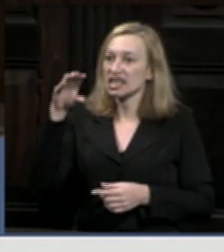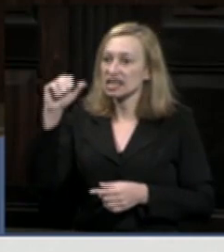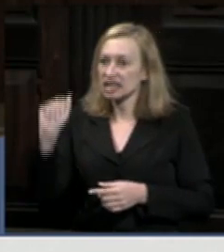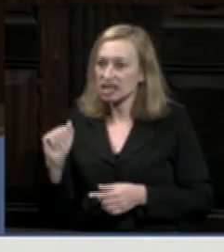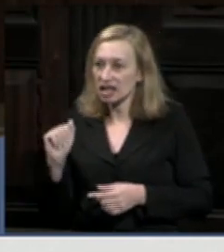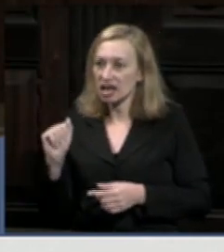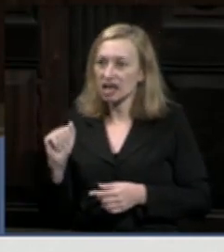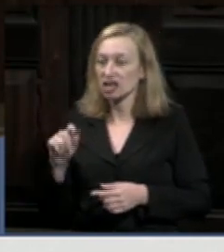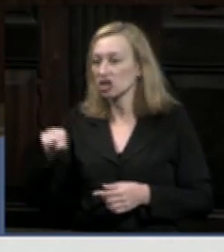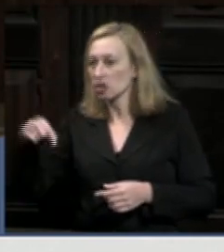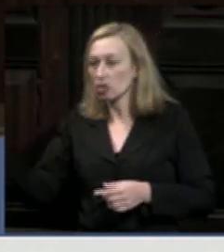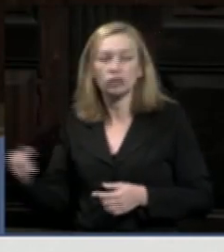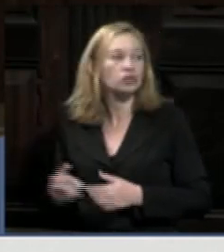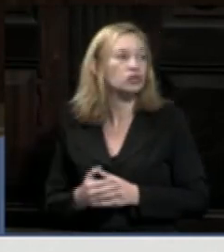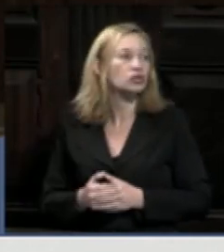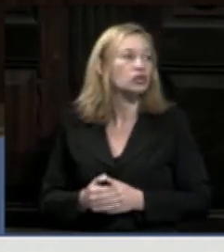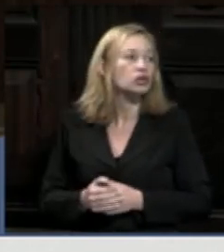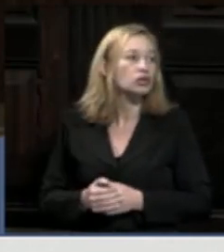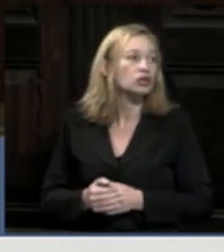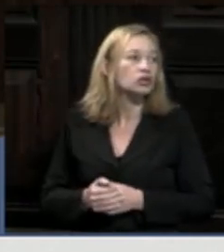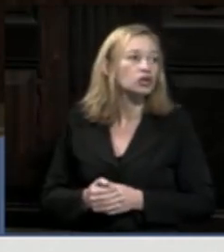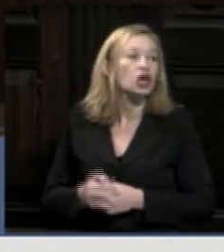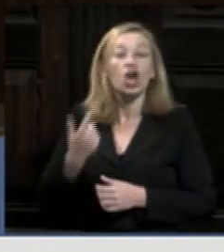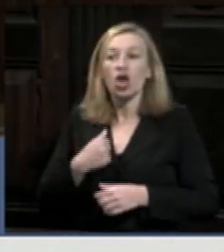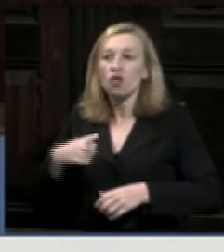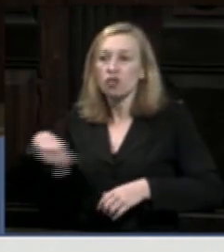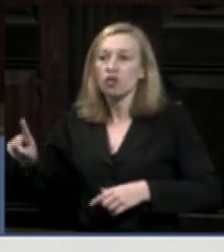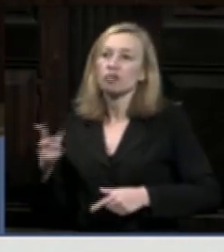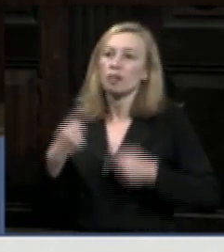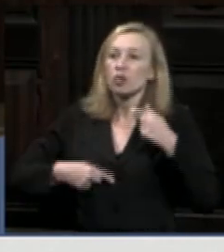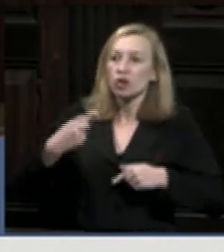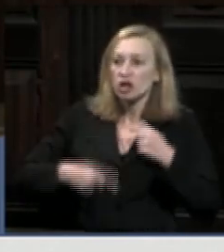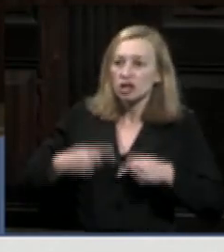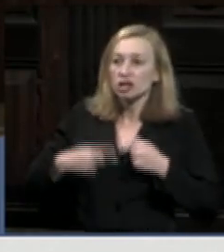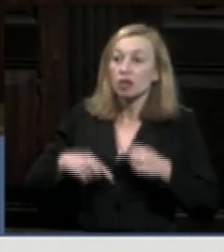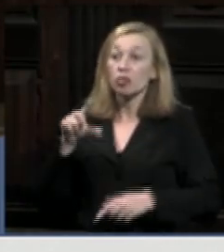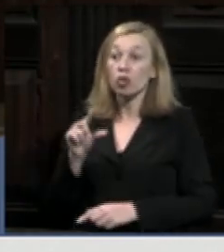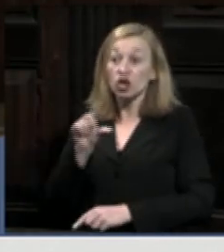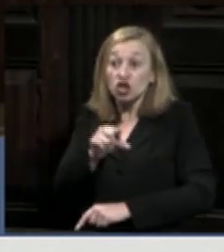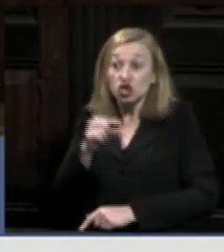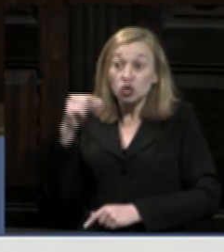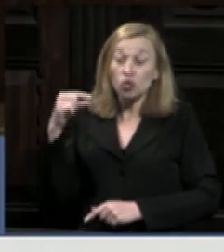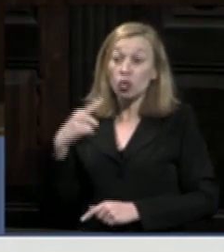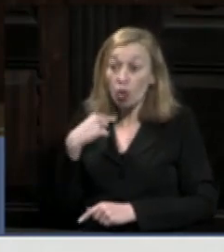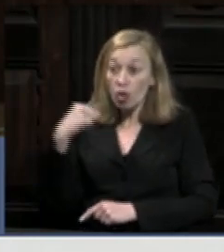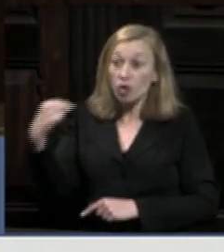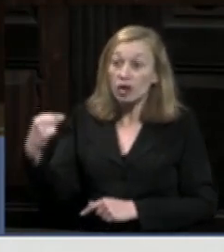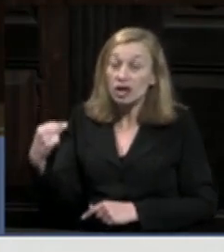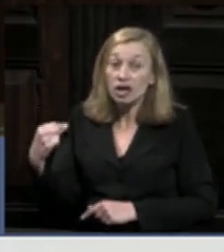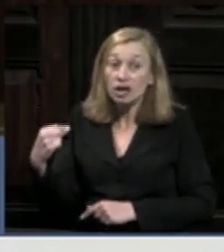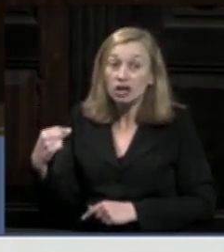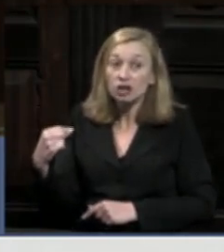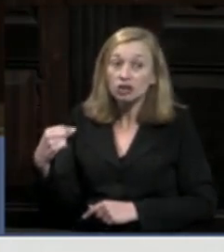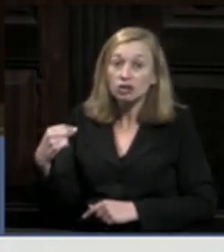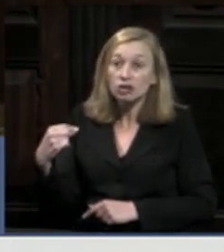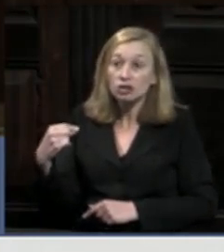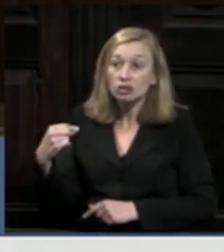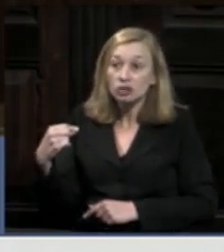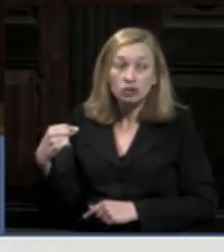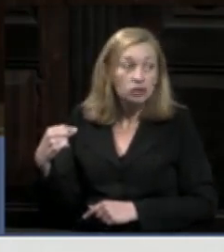considerar a minha história de novo para a política por opção por entender que as crianças me deram tudo